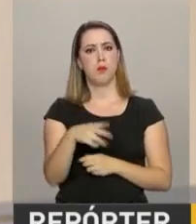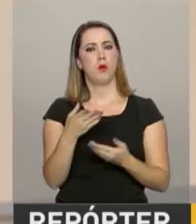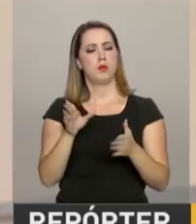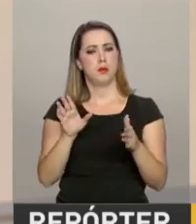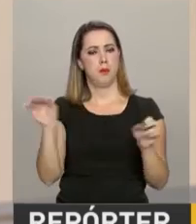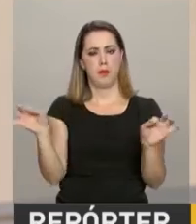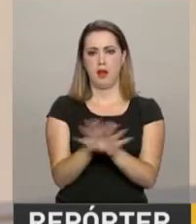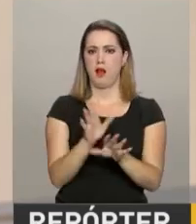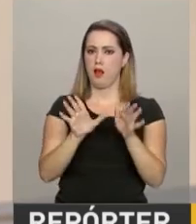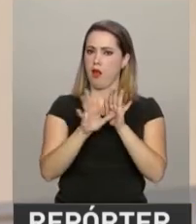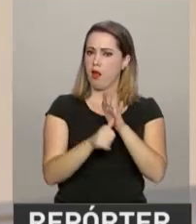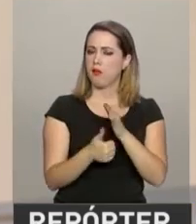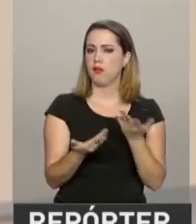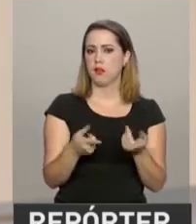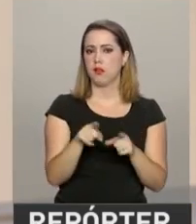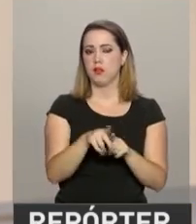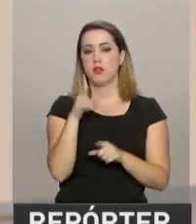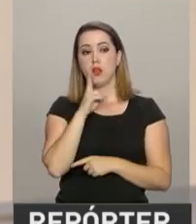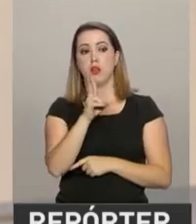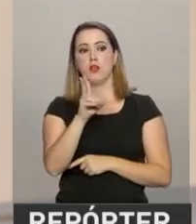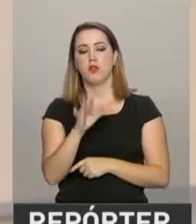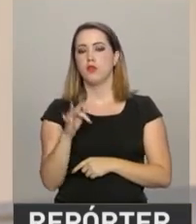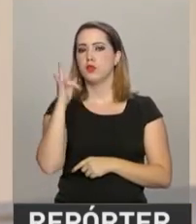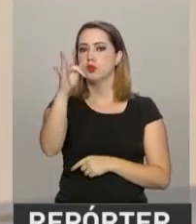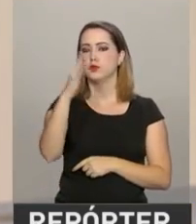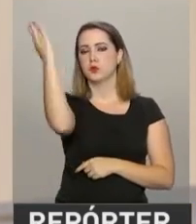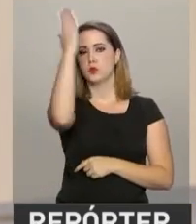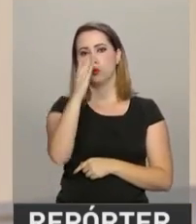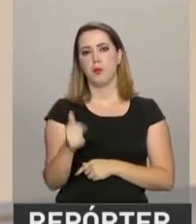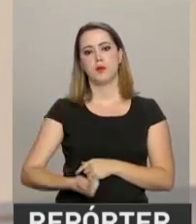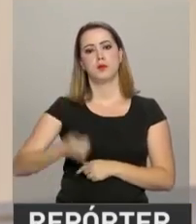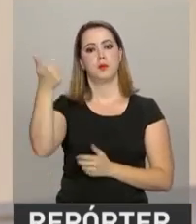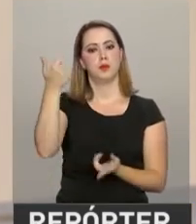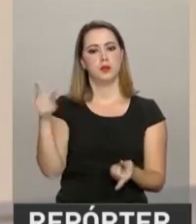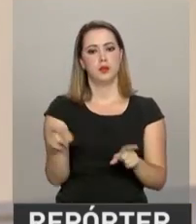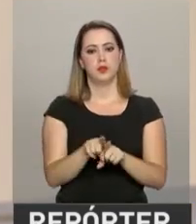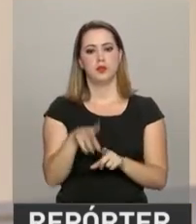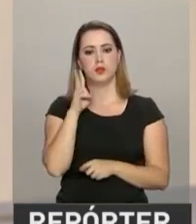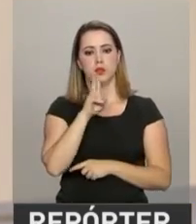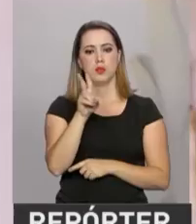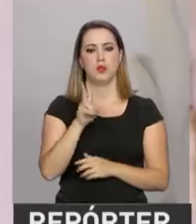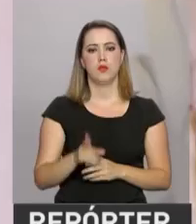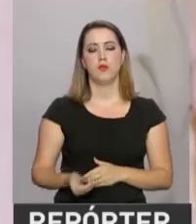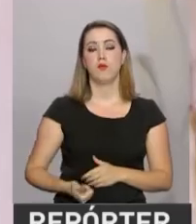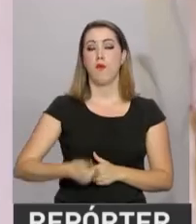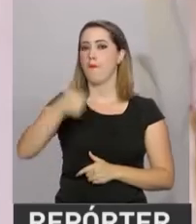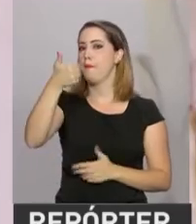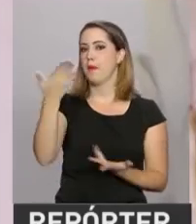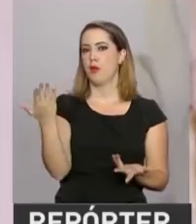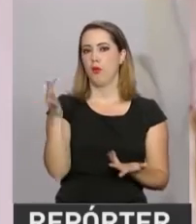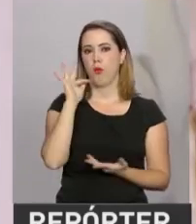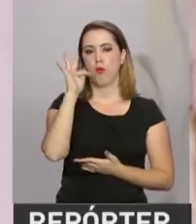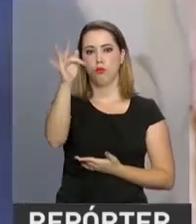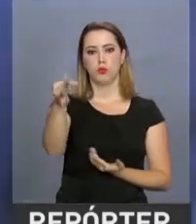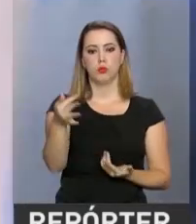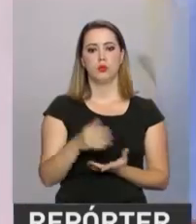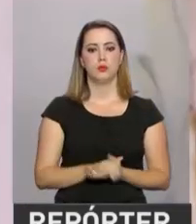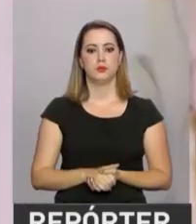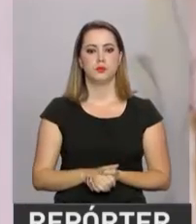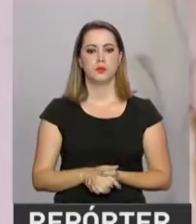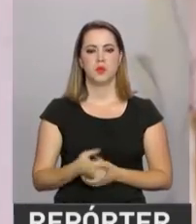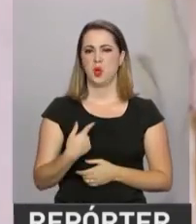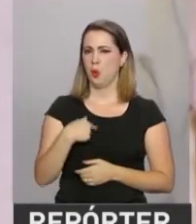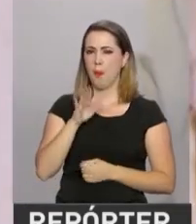melhor, com as pessoas evoluídas, o país também, eu vejo um lugar muito melhor. Não temos que aceitar